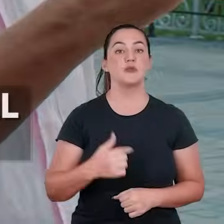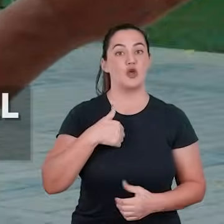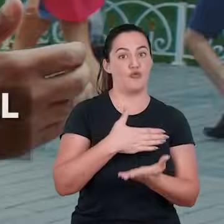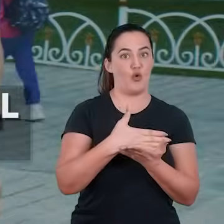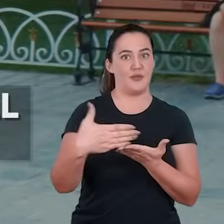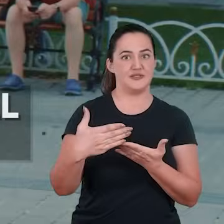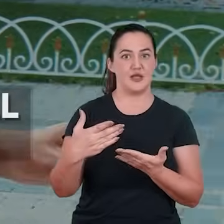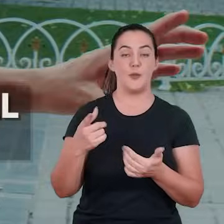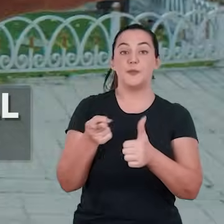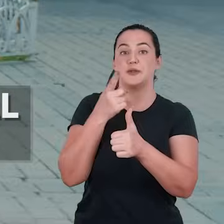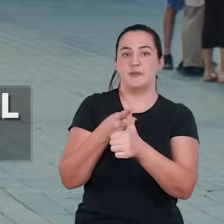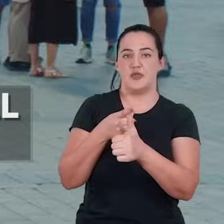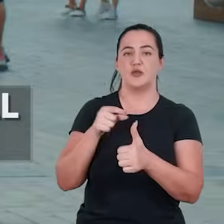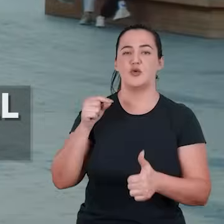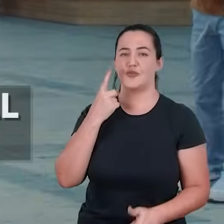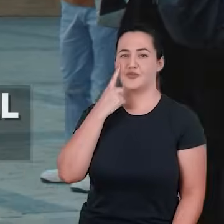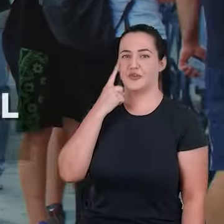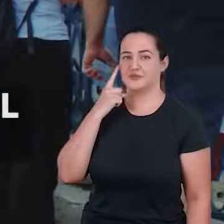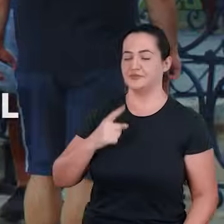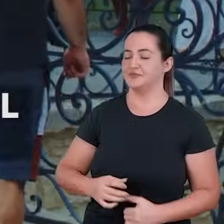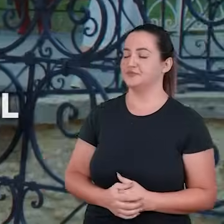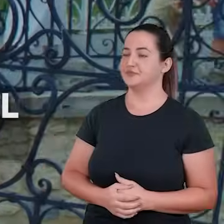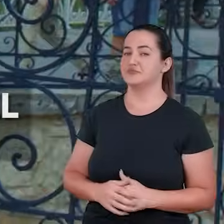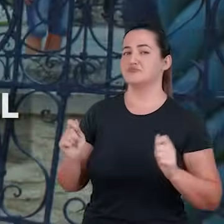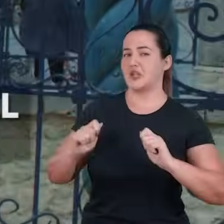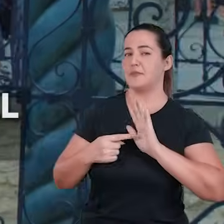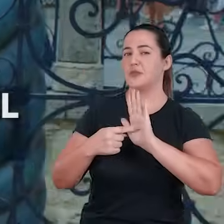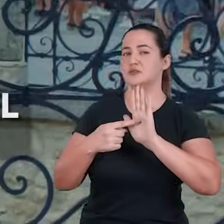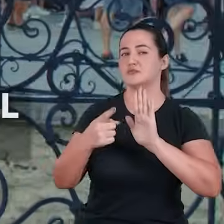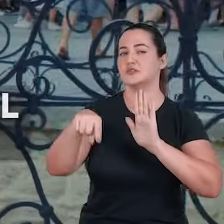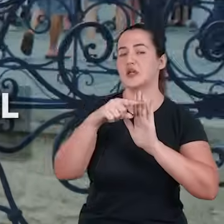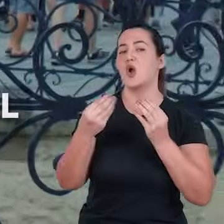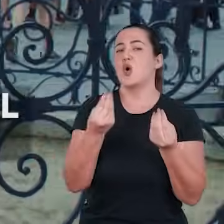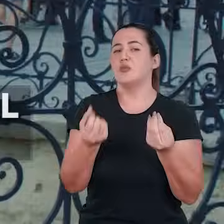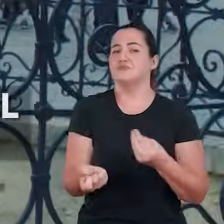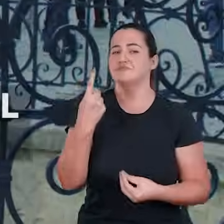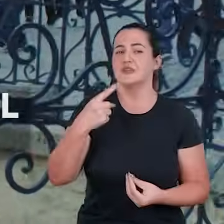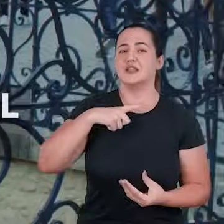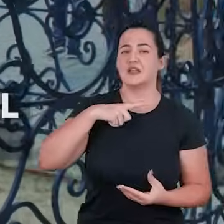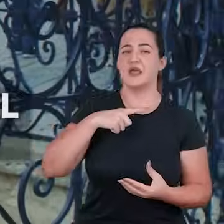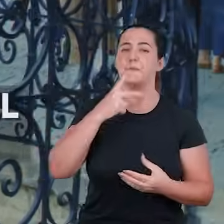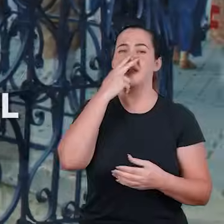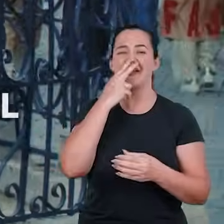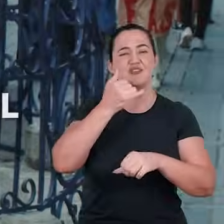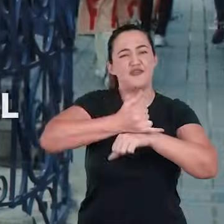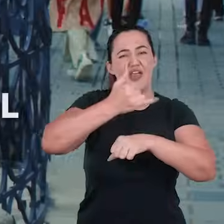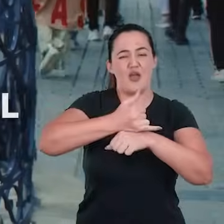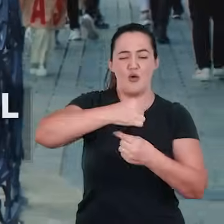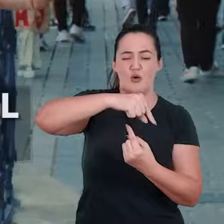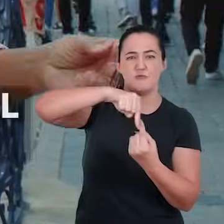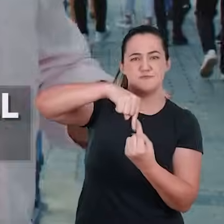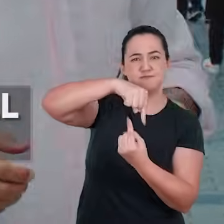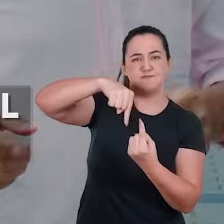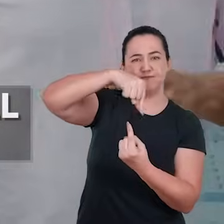que o pessoal saiu agora, eu acho que dá para a gente mostrar para vocês esta forma aqui, que para vocês pode não